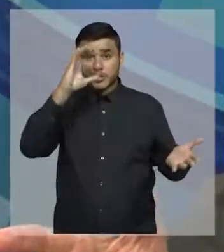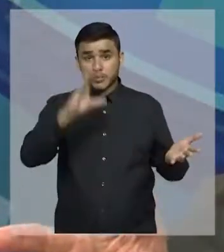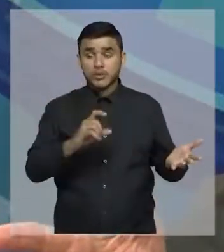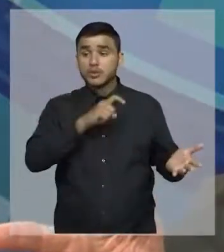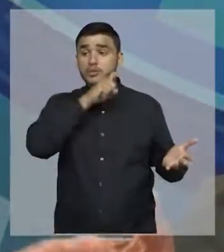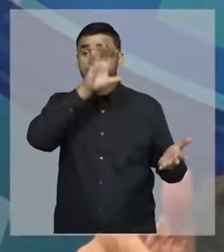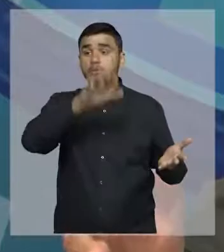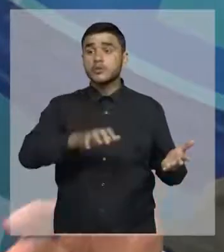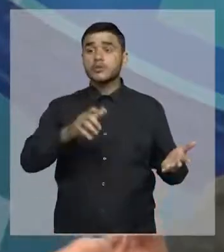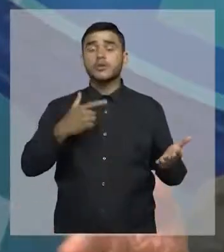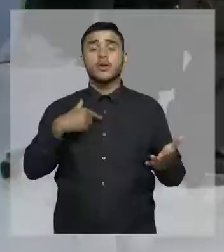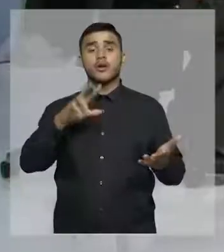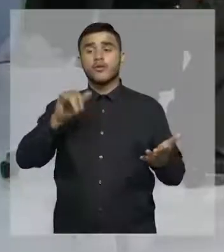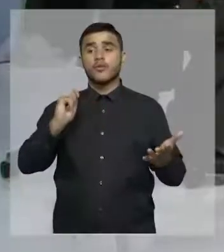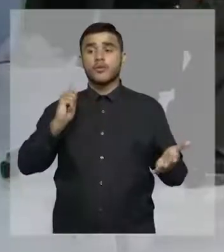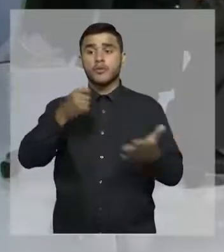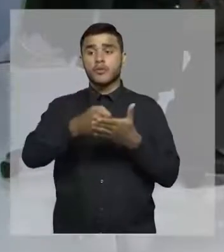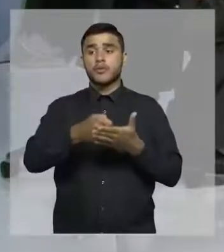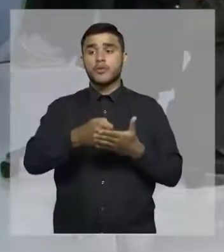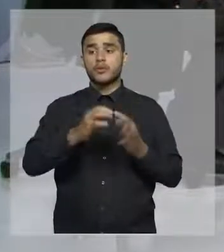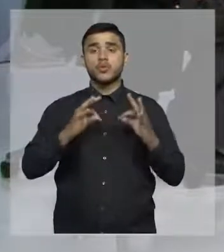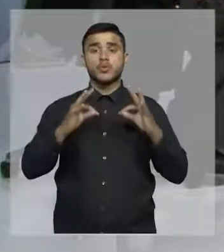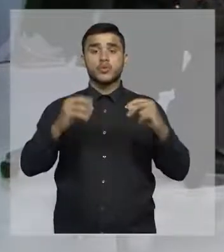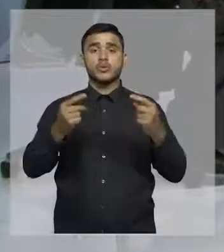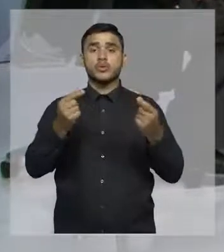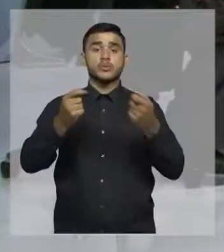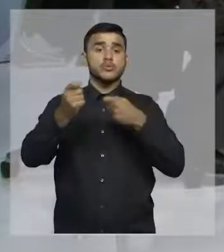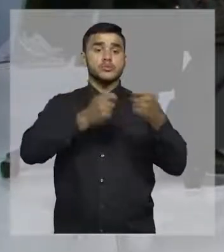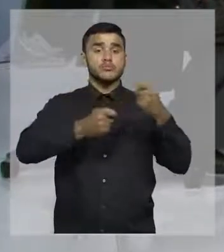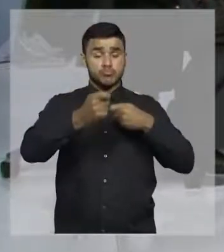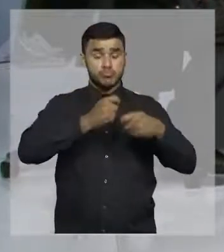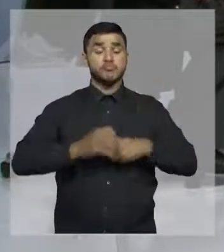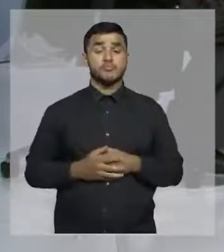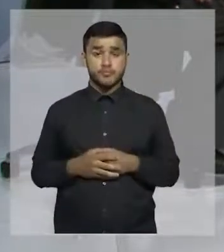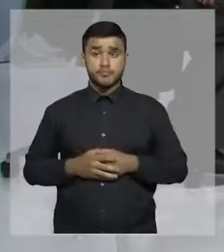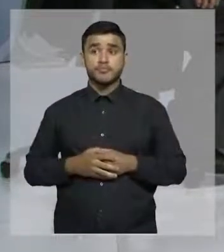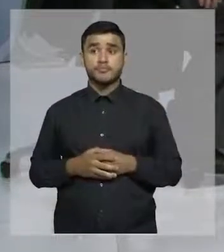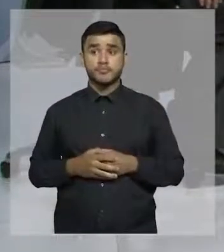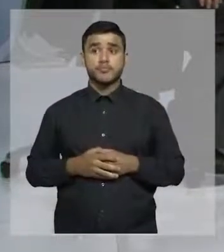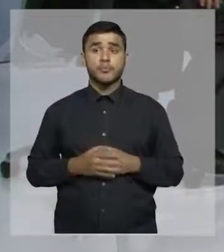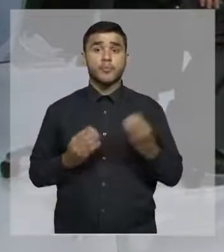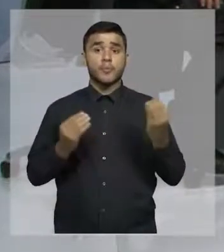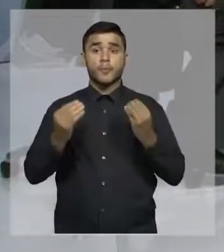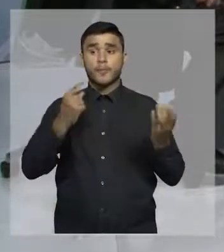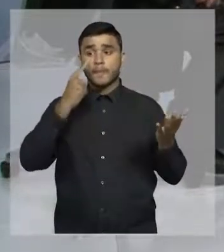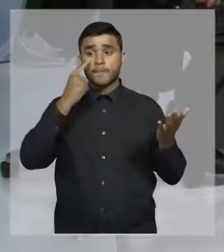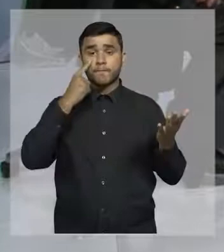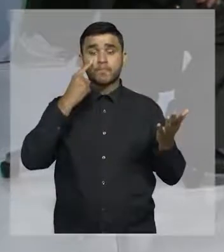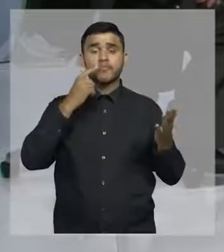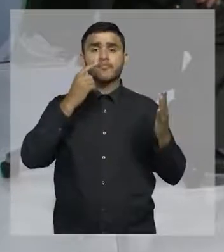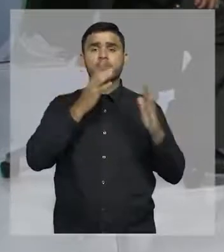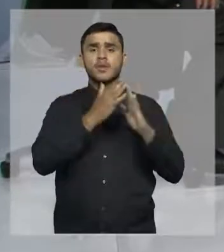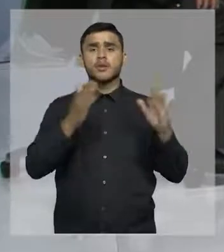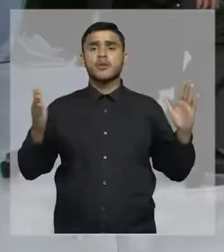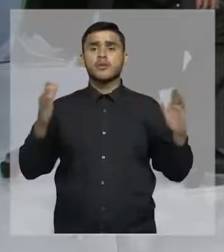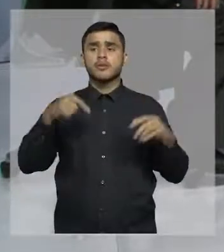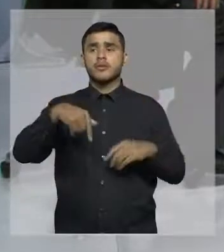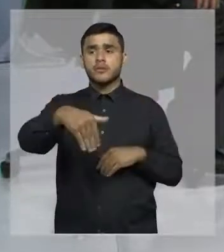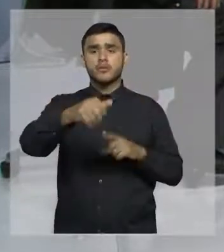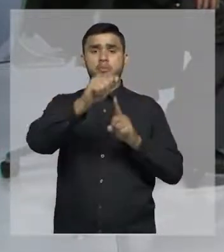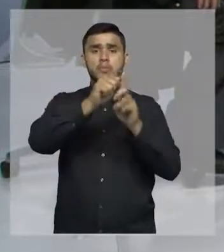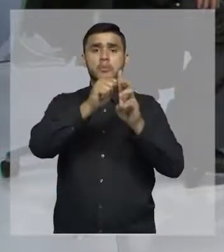de evadir, que é o imposto sobre movimentação financeira, que tem uma quarentena de 90 dias. Daqui a 90 dias ele pode entrar em